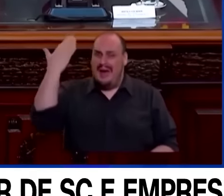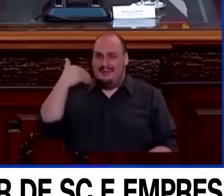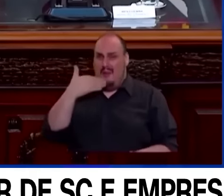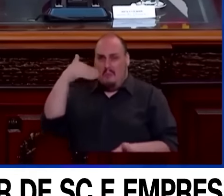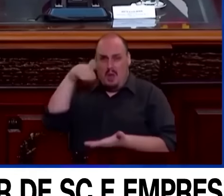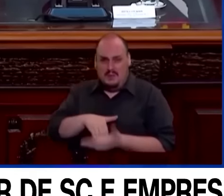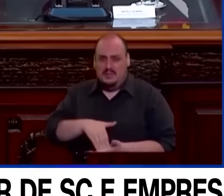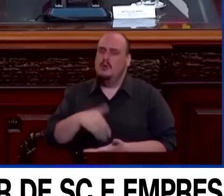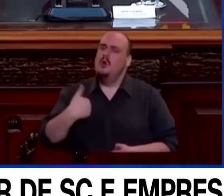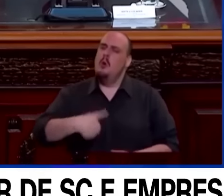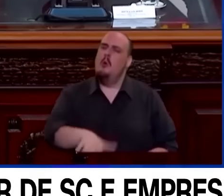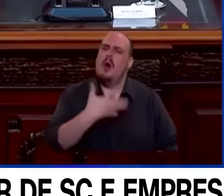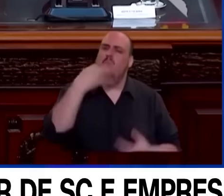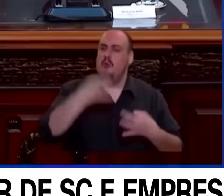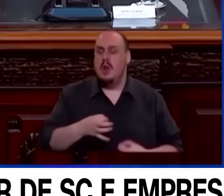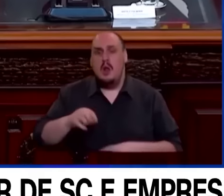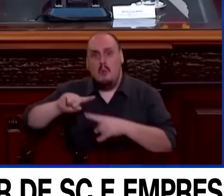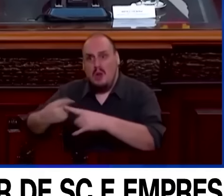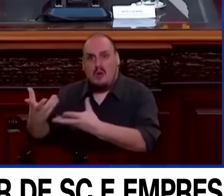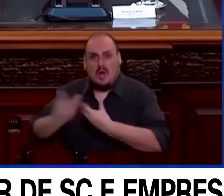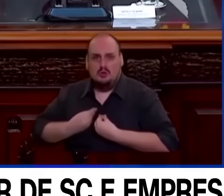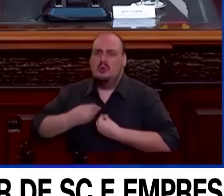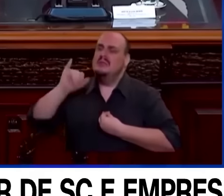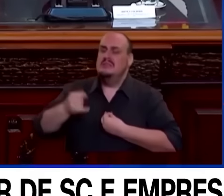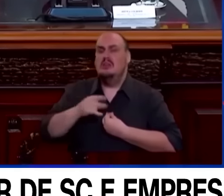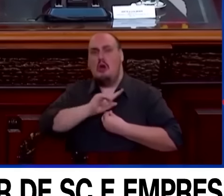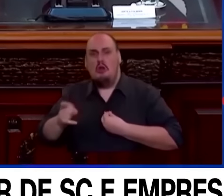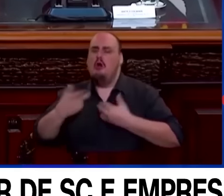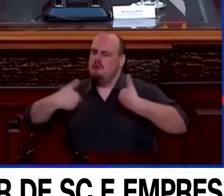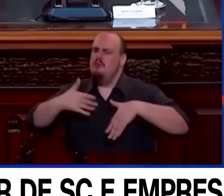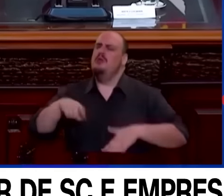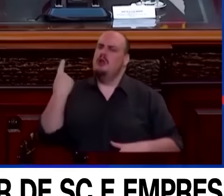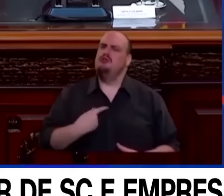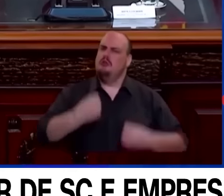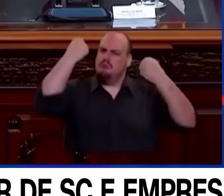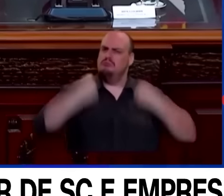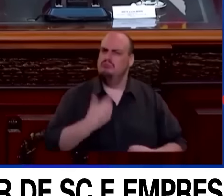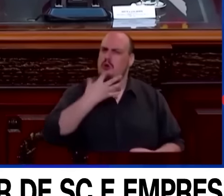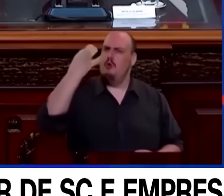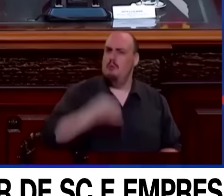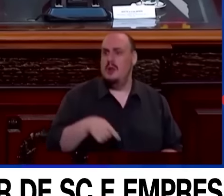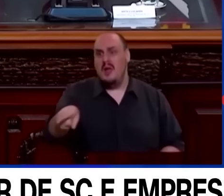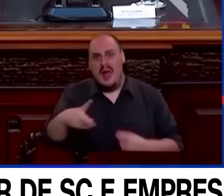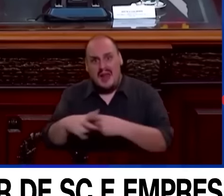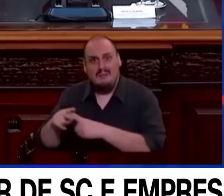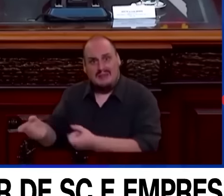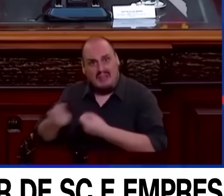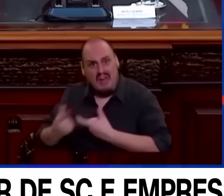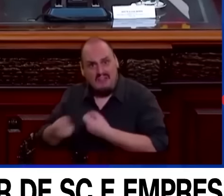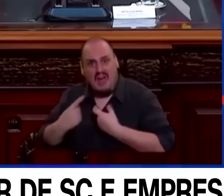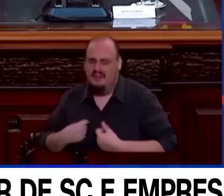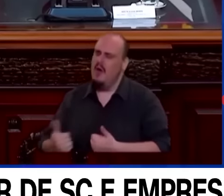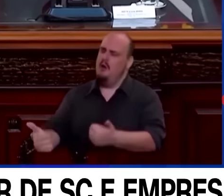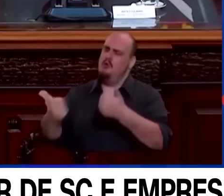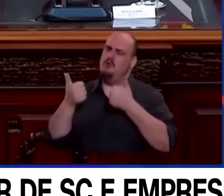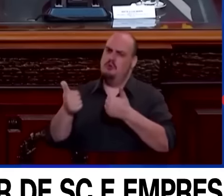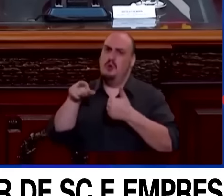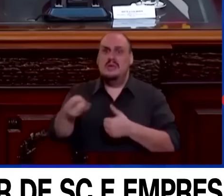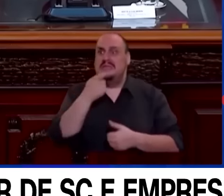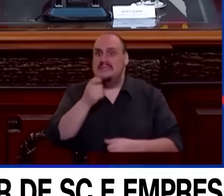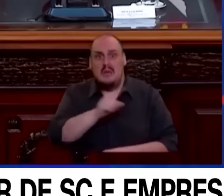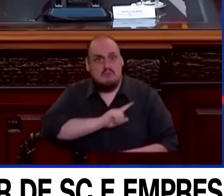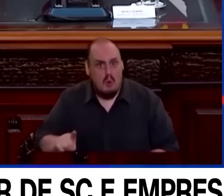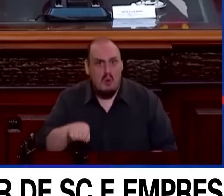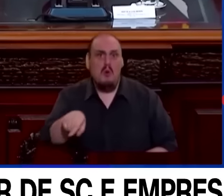se ele fizer críticas e qualificações ao presidente em território brasileiro. O que me dizem é que, se ele somente for falar a favor